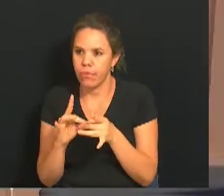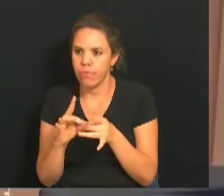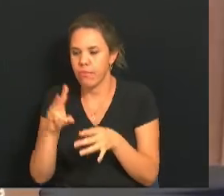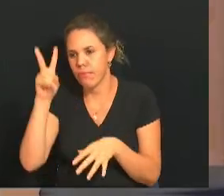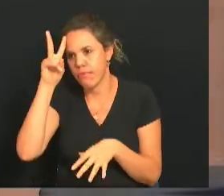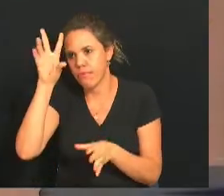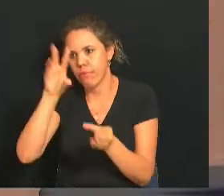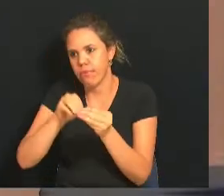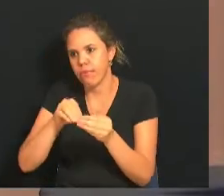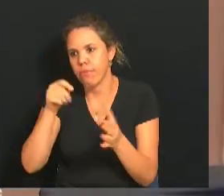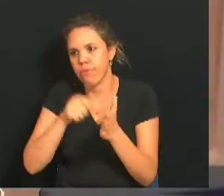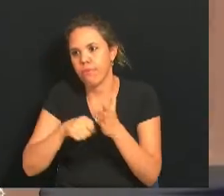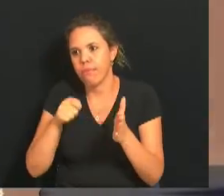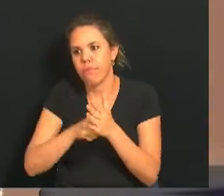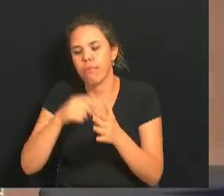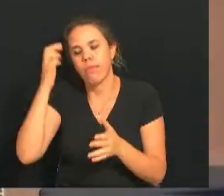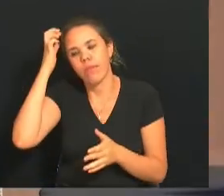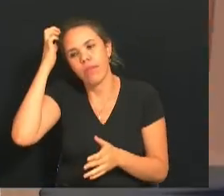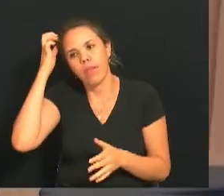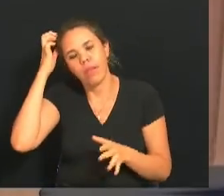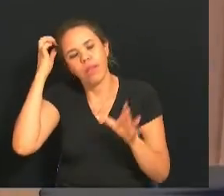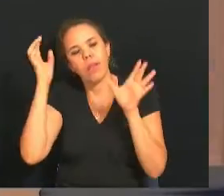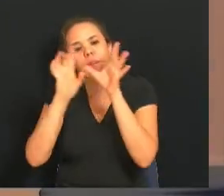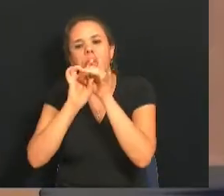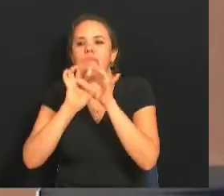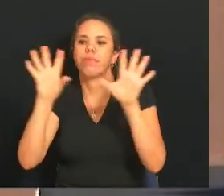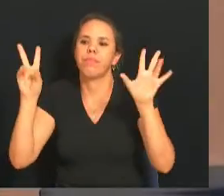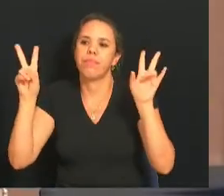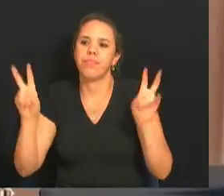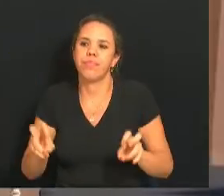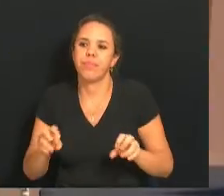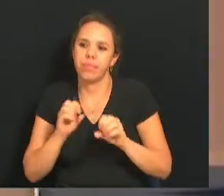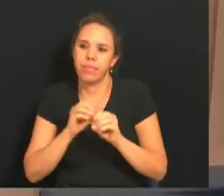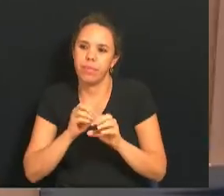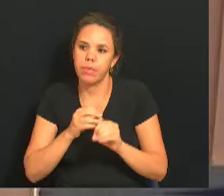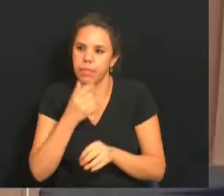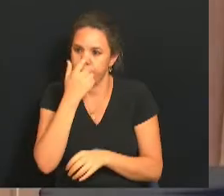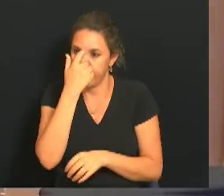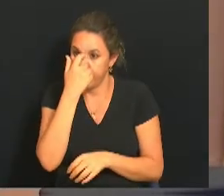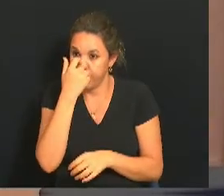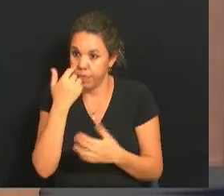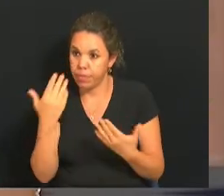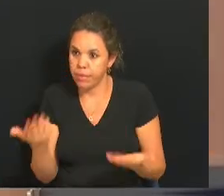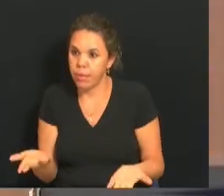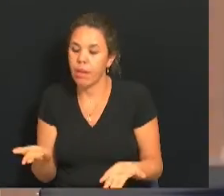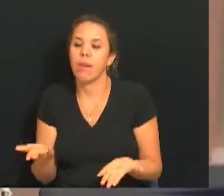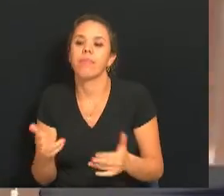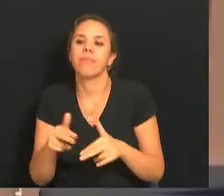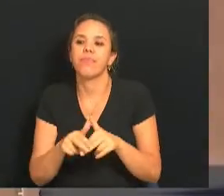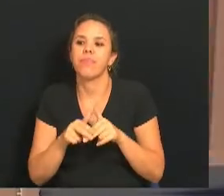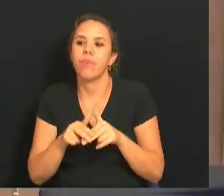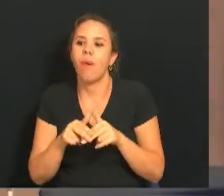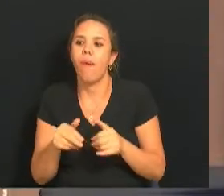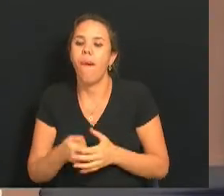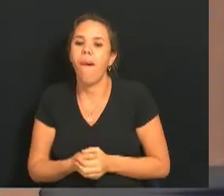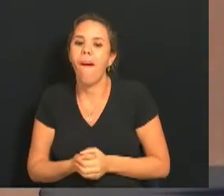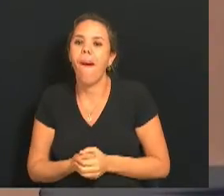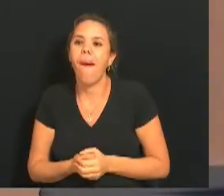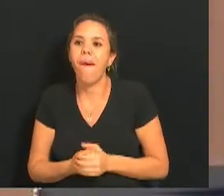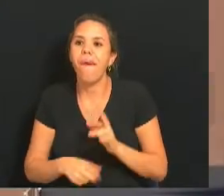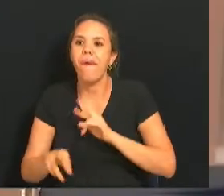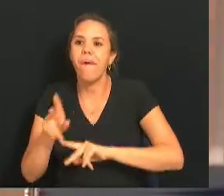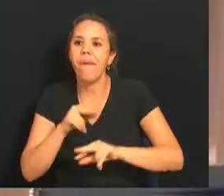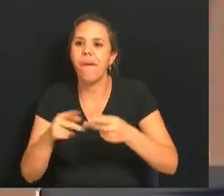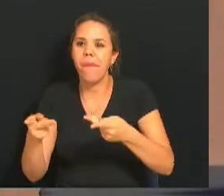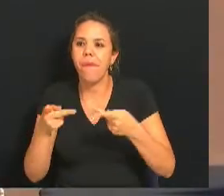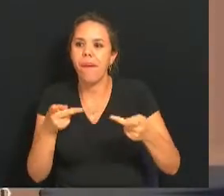historicamente, a luta, né, por uma gestão democrática no sistema municipal de educação. Então, por conta da gente ter vários convidados, a gente